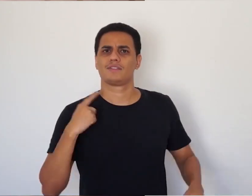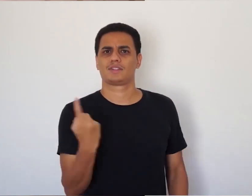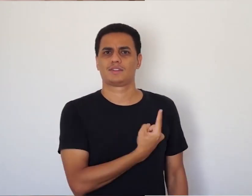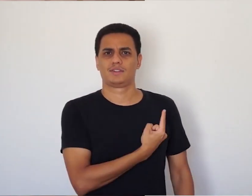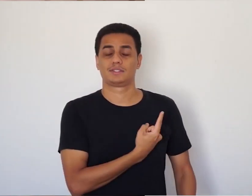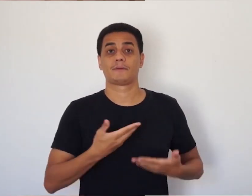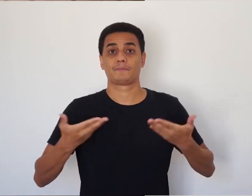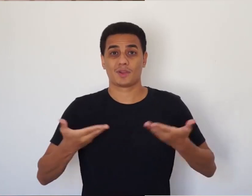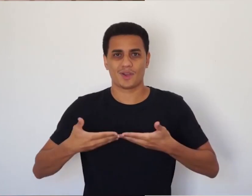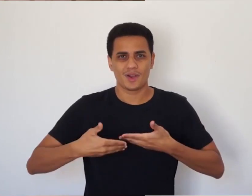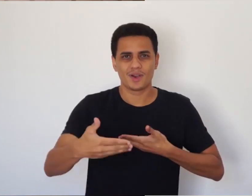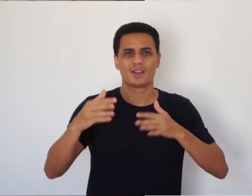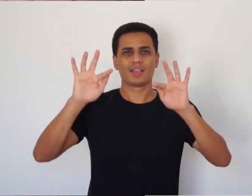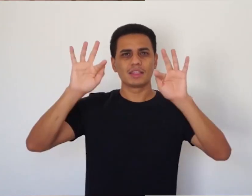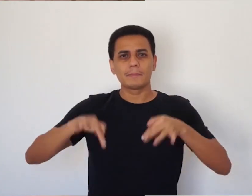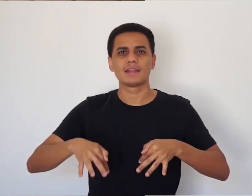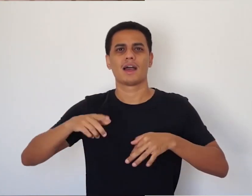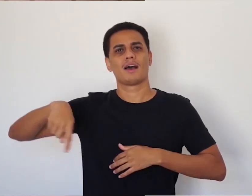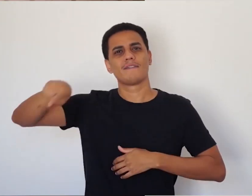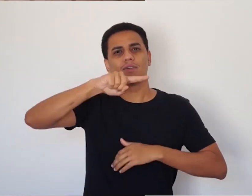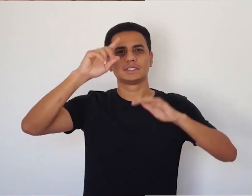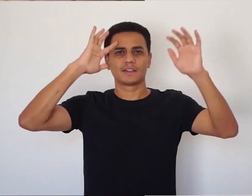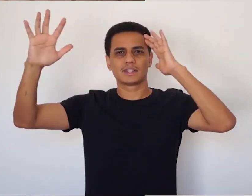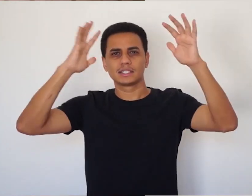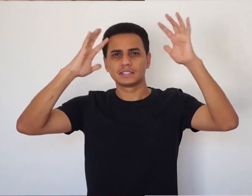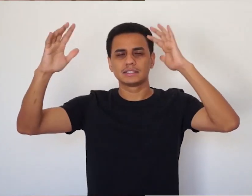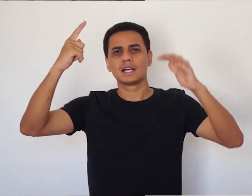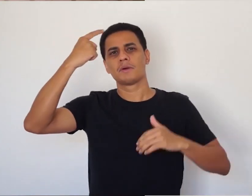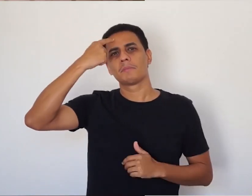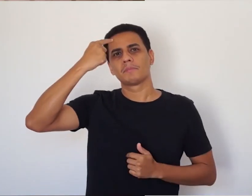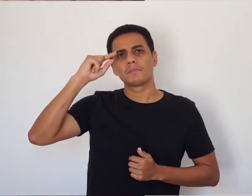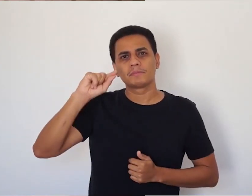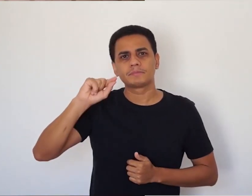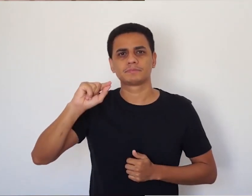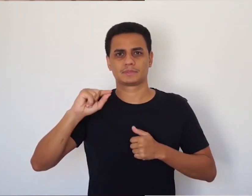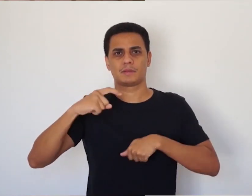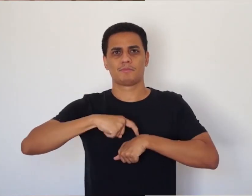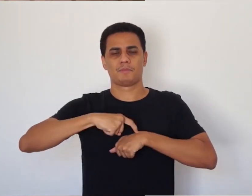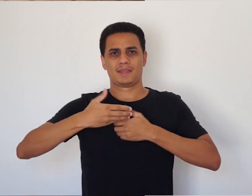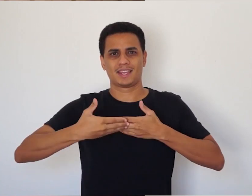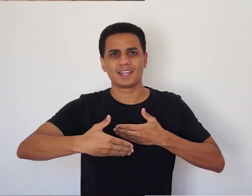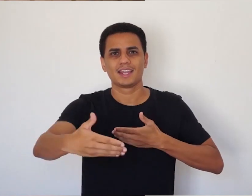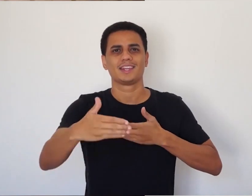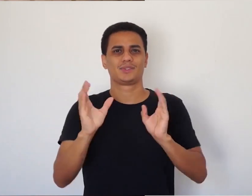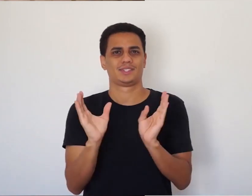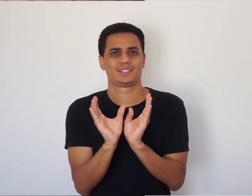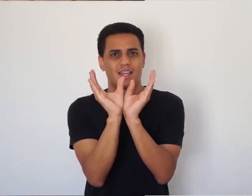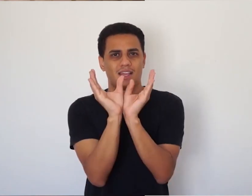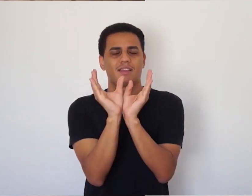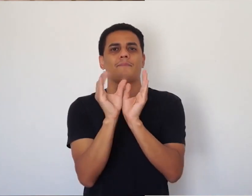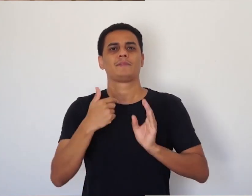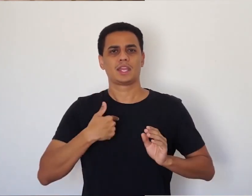verdadeiramente livres. Eu quero terminar esse momento de meditação para que a gente passe esse tempo